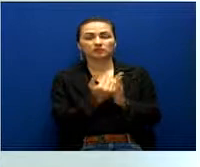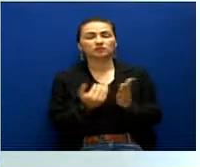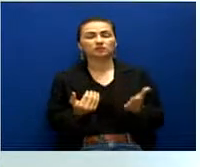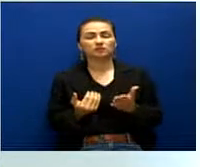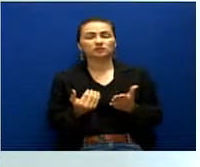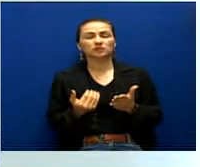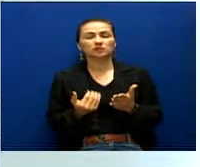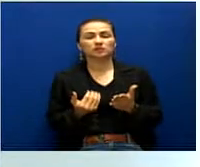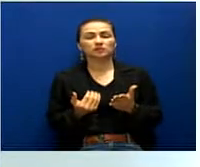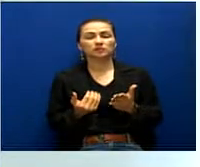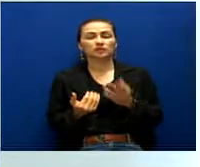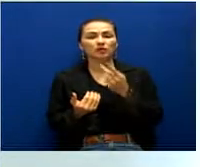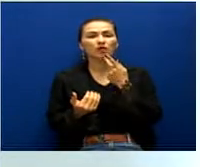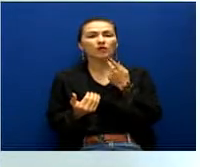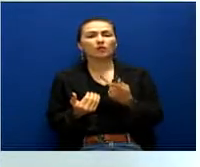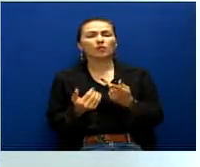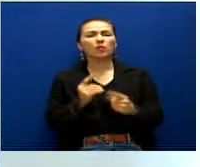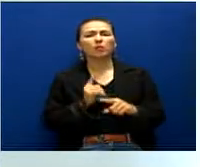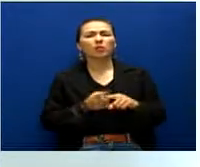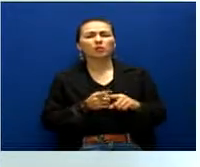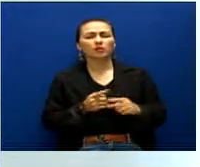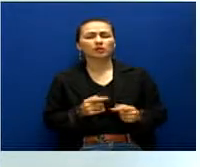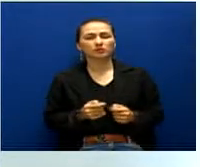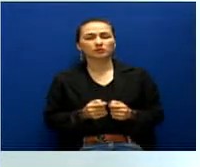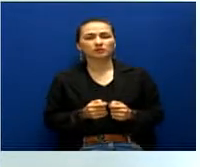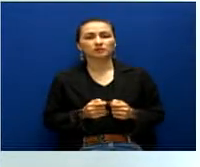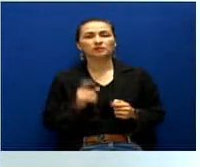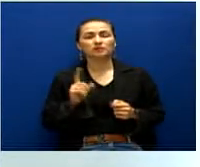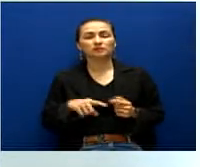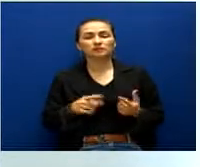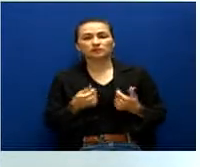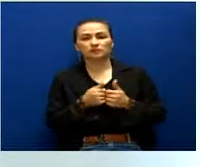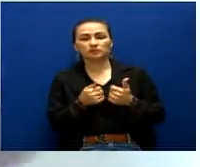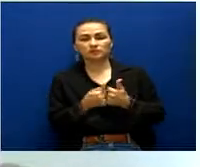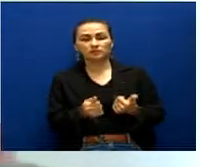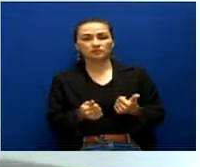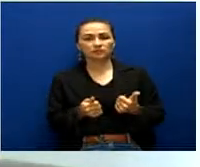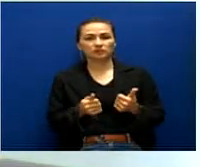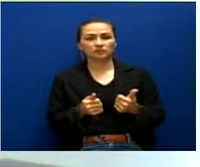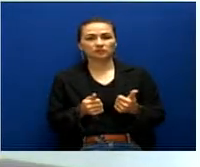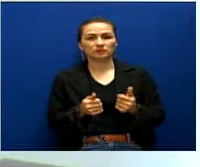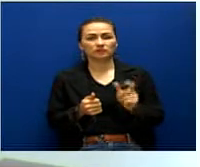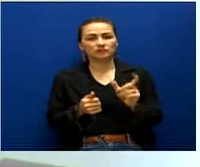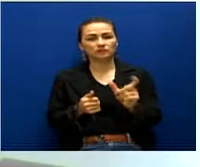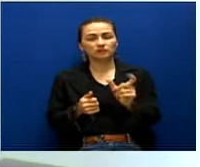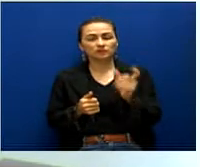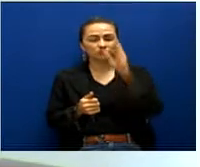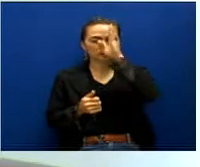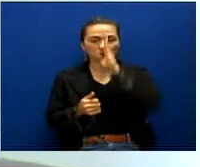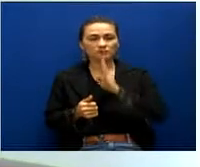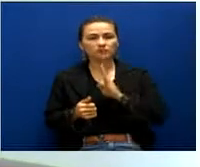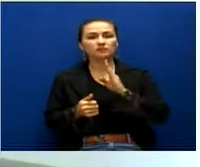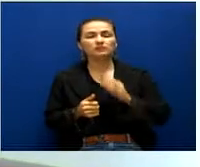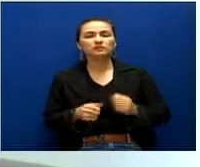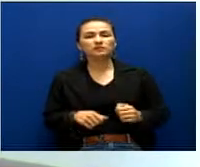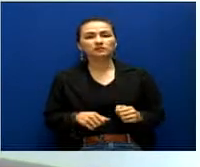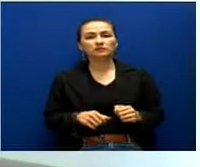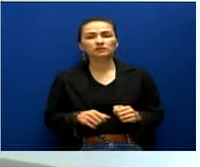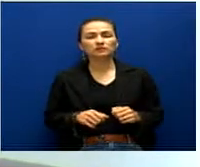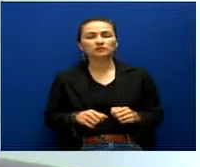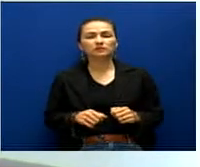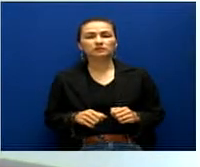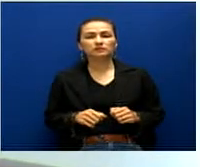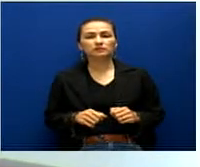defesa. É que essas propostas que eu coloco, tanto o transporte, né, do passe livre, quanto